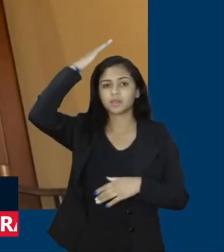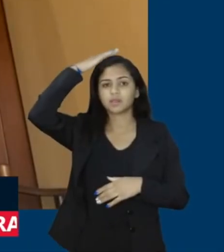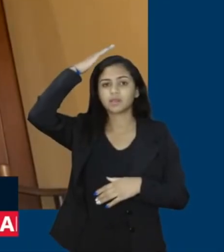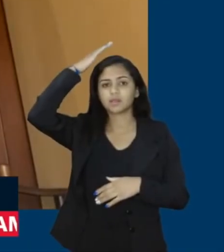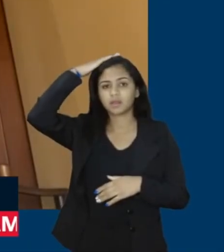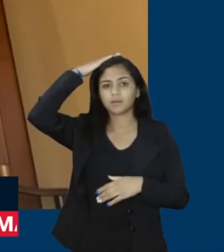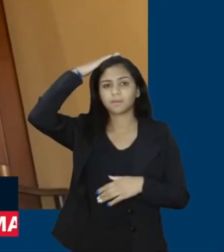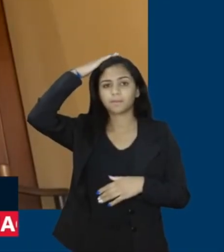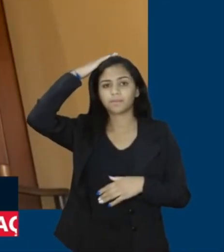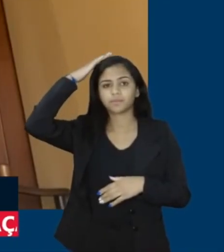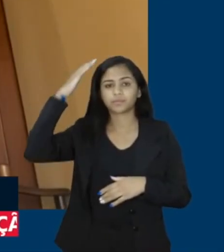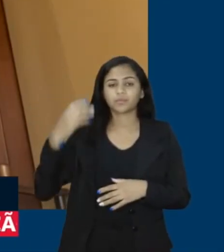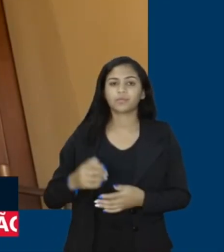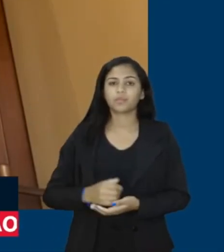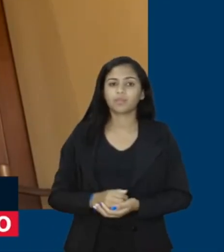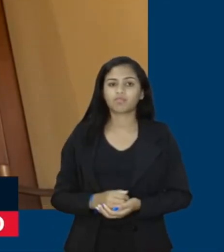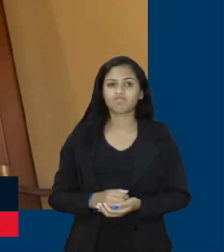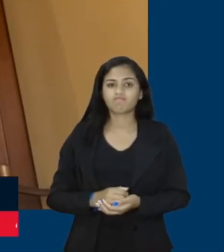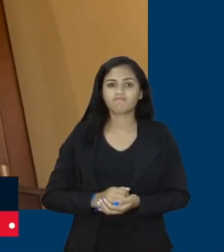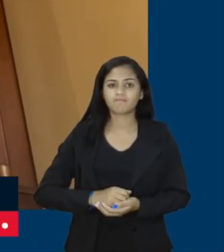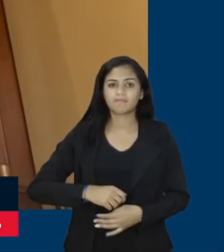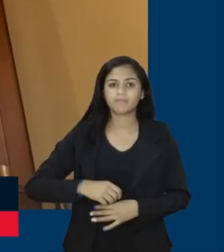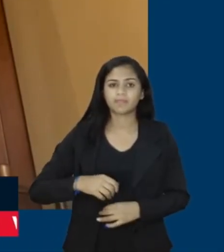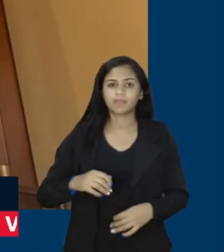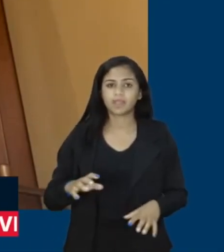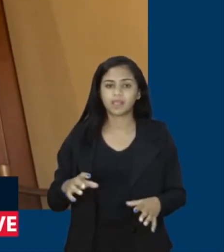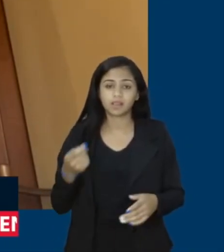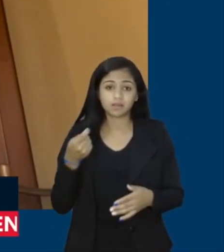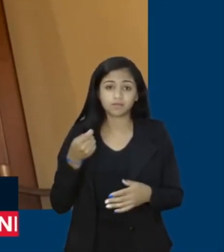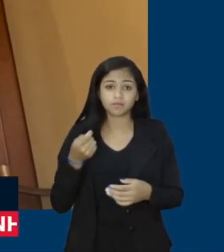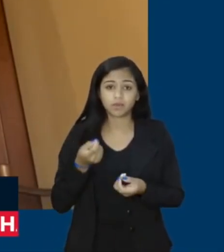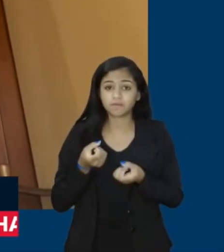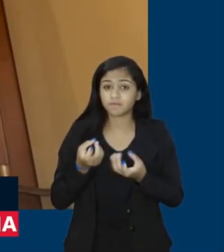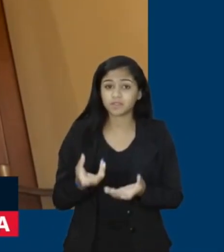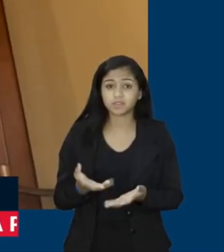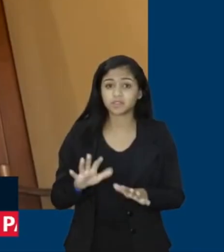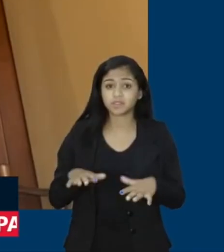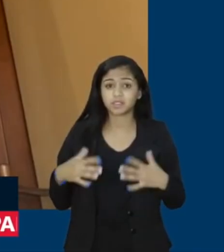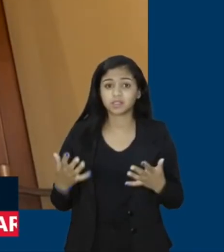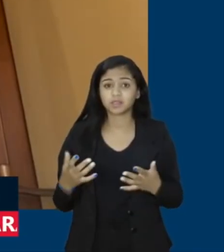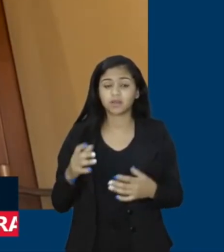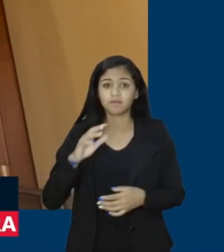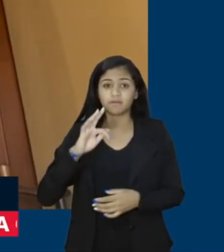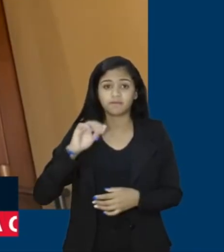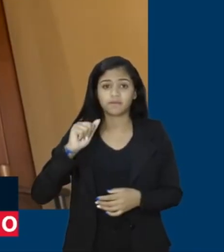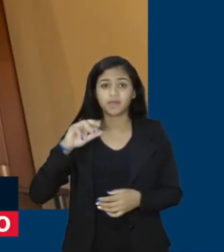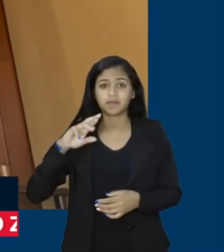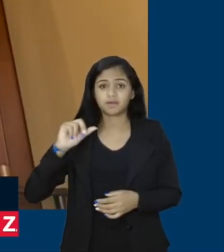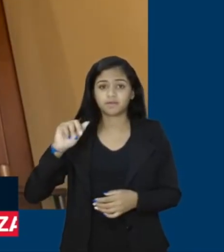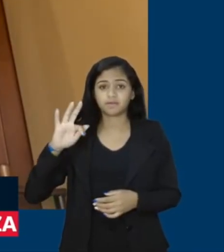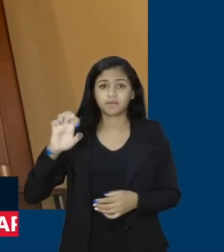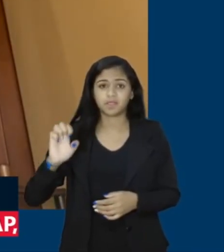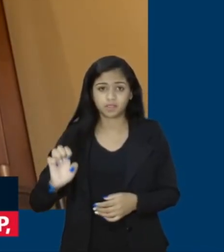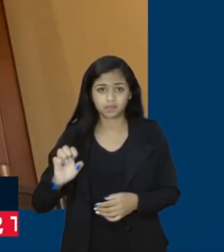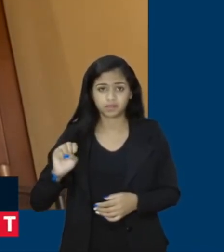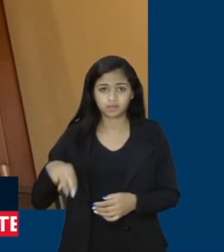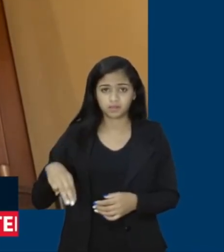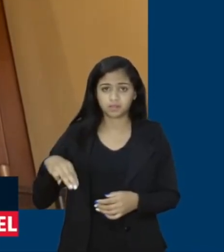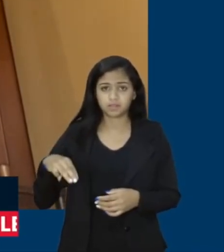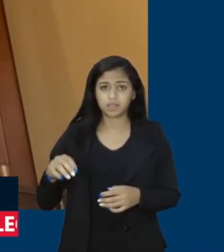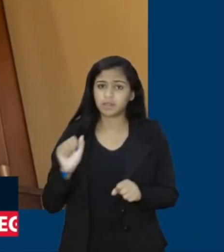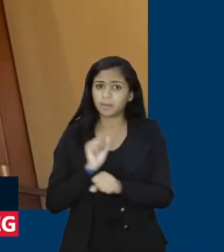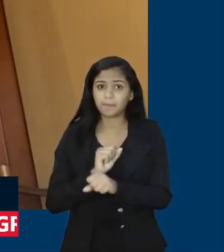refinaria de petróleo no Paraná, em Araucária, ela ia ser vendida. A Fafem, que é a indústria de fertilizantes,